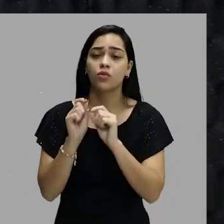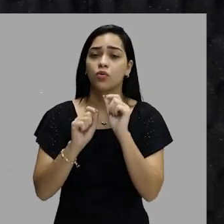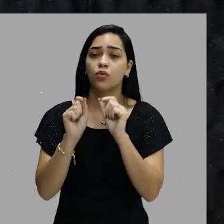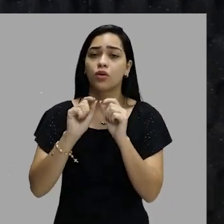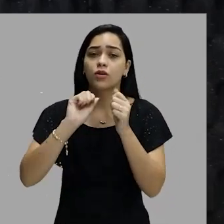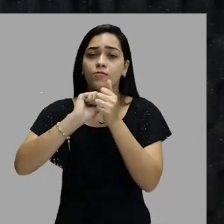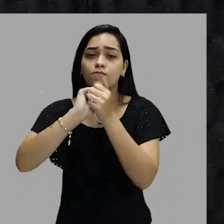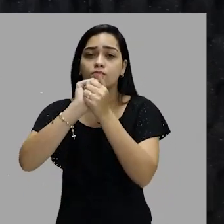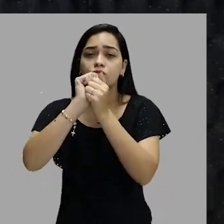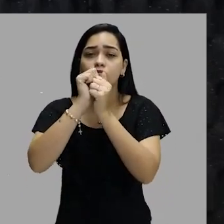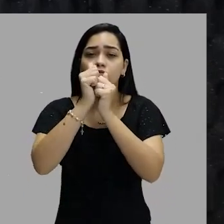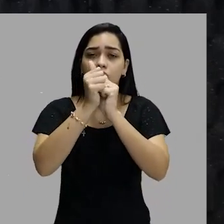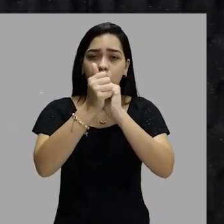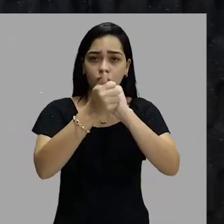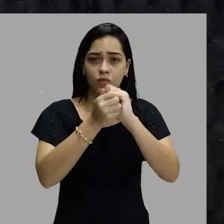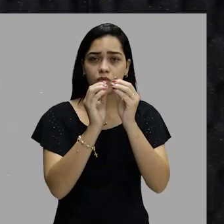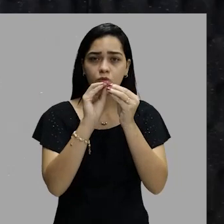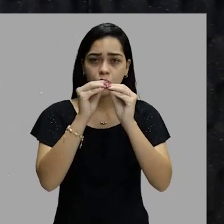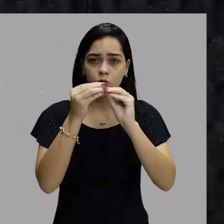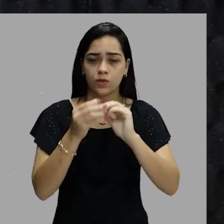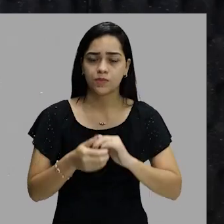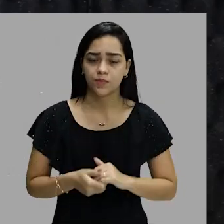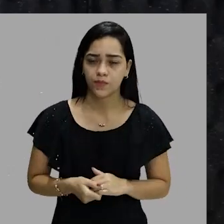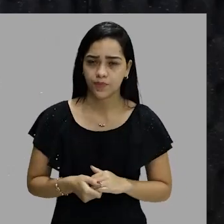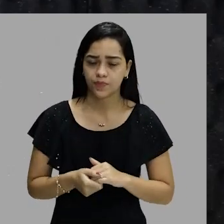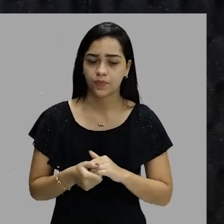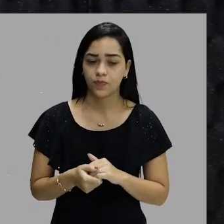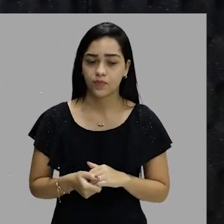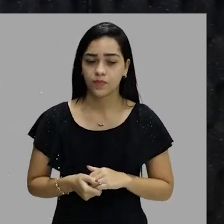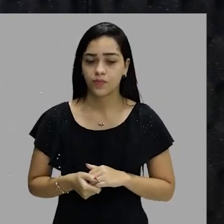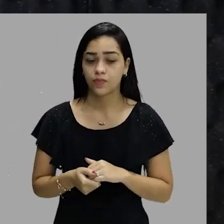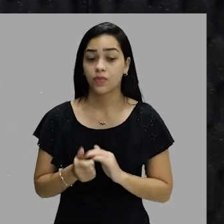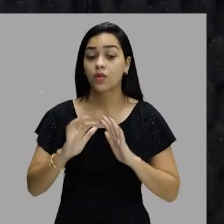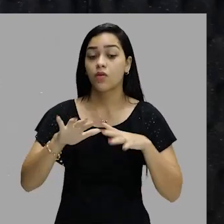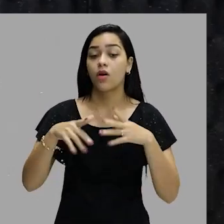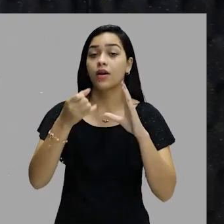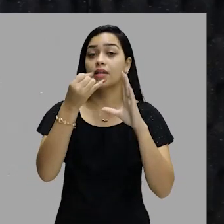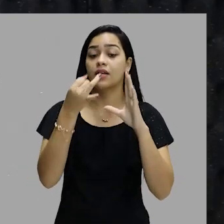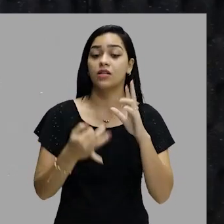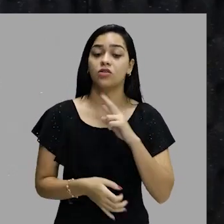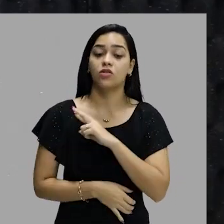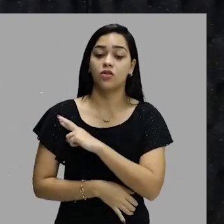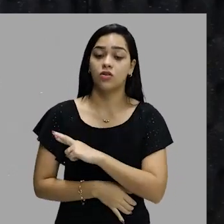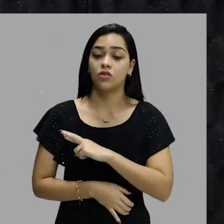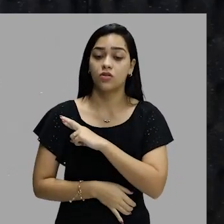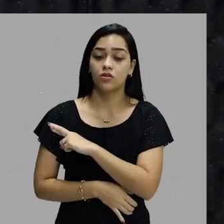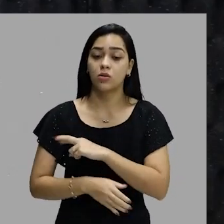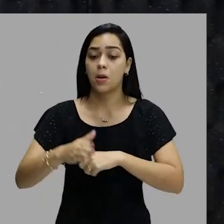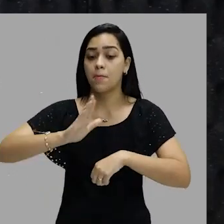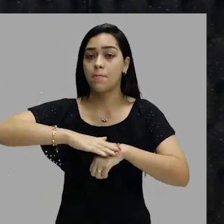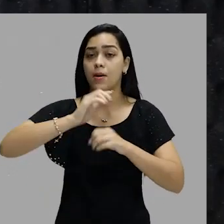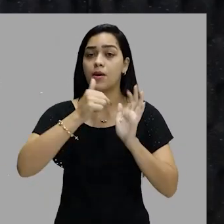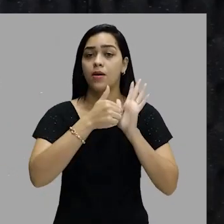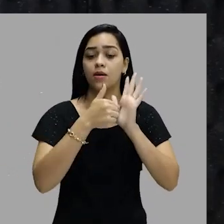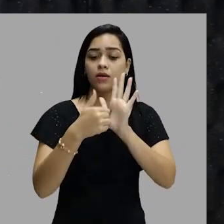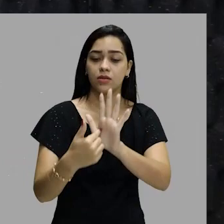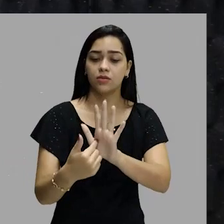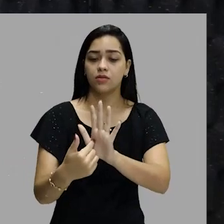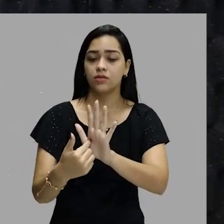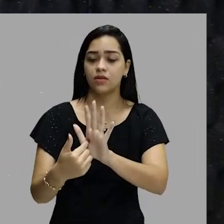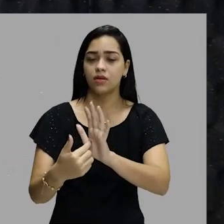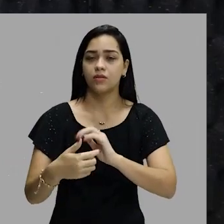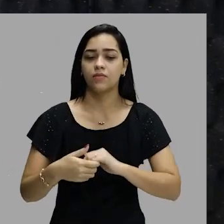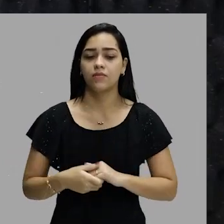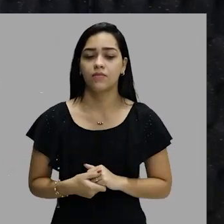encostou a face linda. Agora vamos ver o comando da questão. Qual é a característica do romantismo